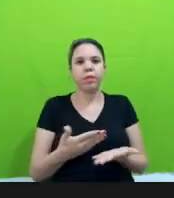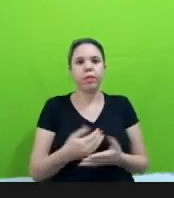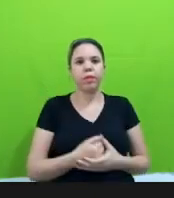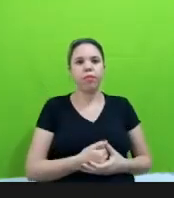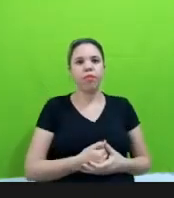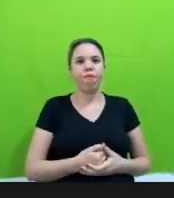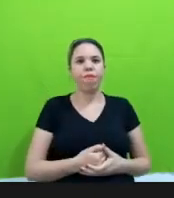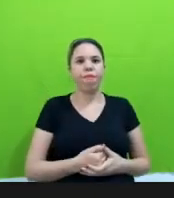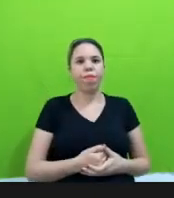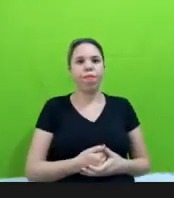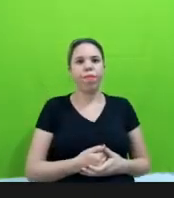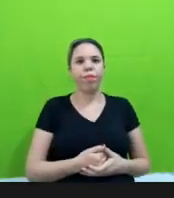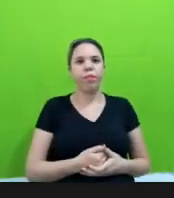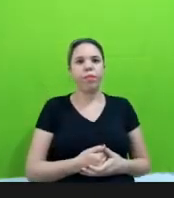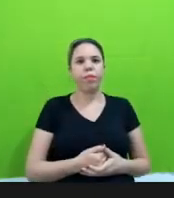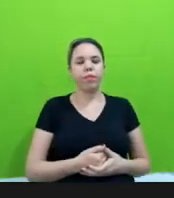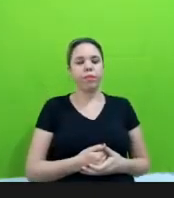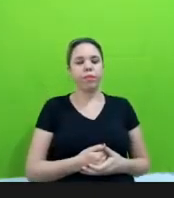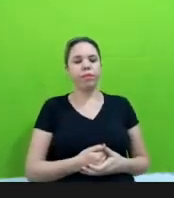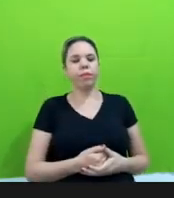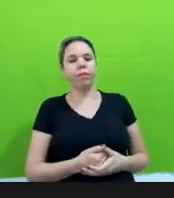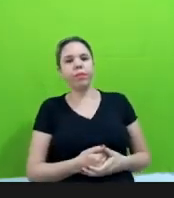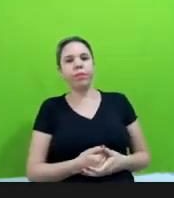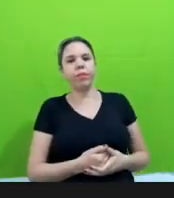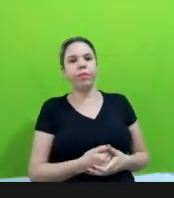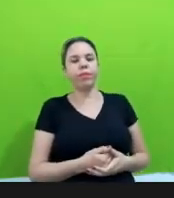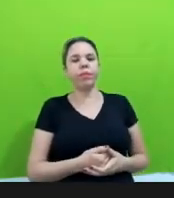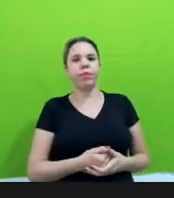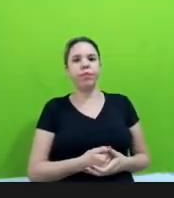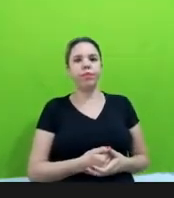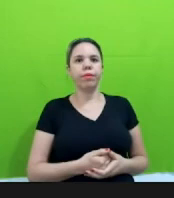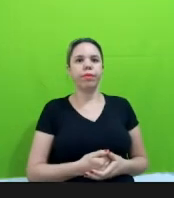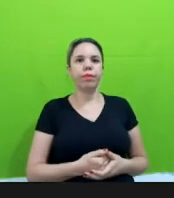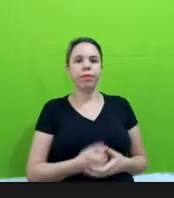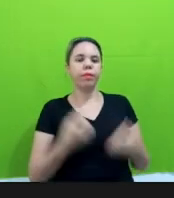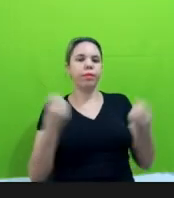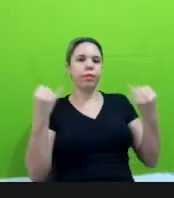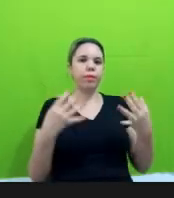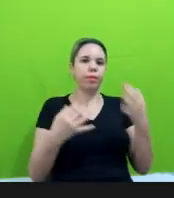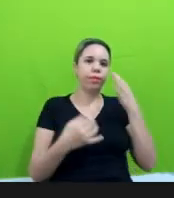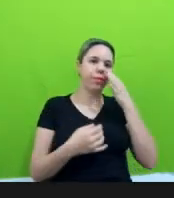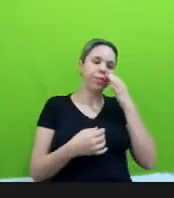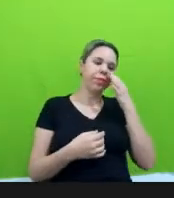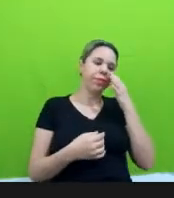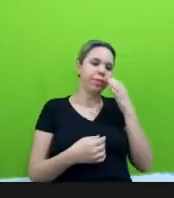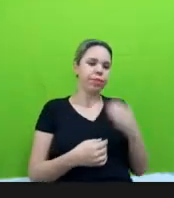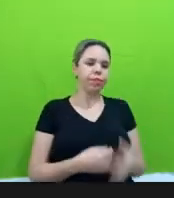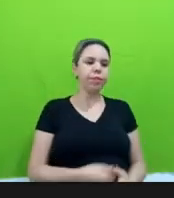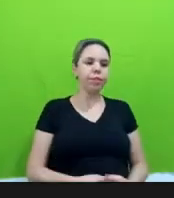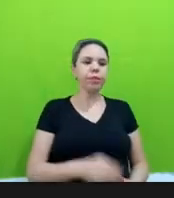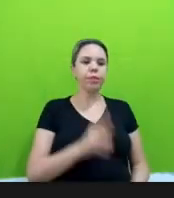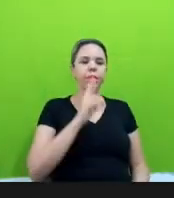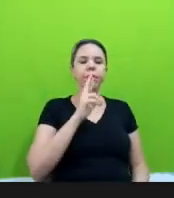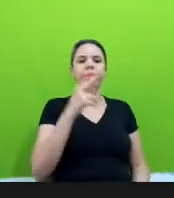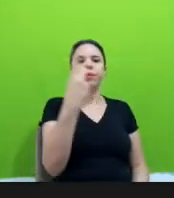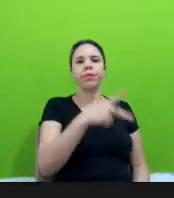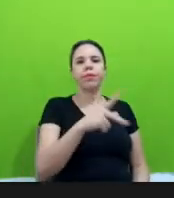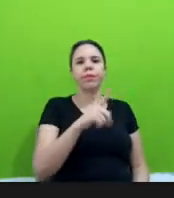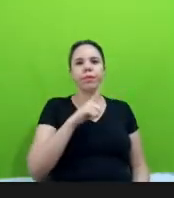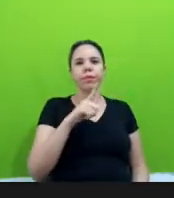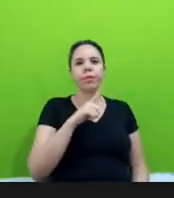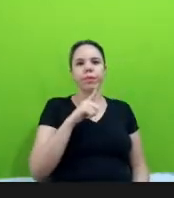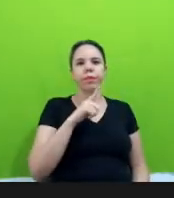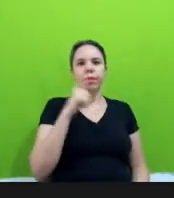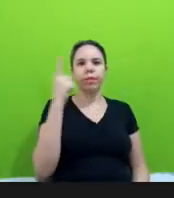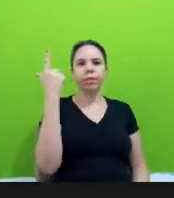né? Ele também não te explica, né, não analisa na resposta dele se existe alguma